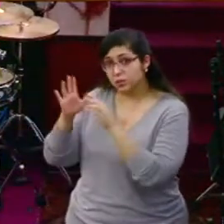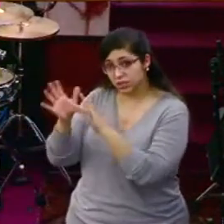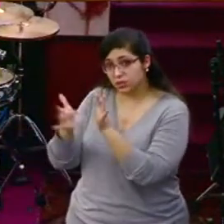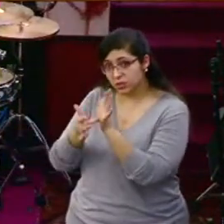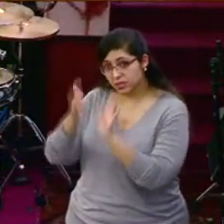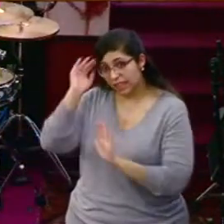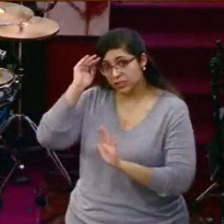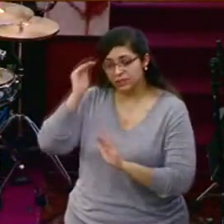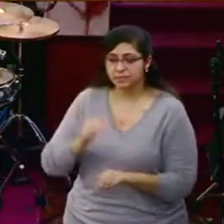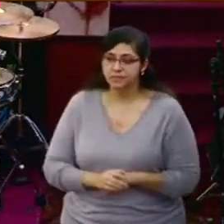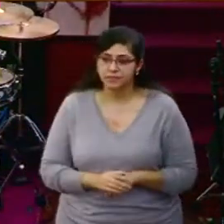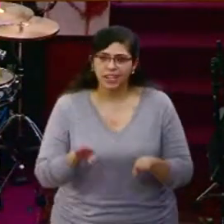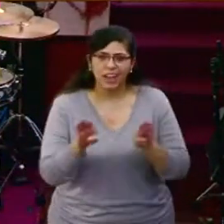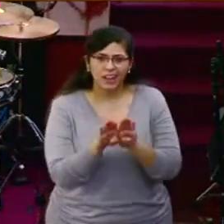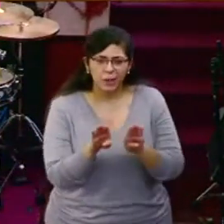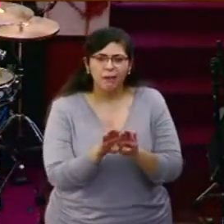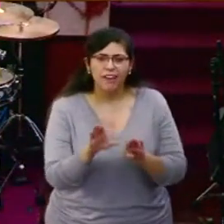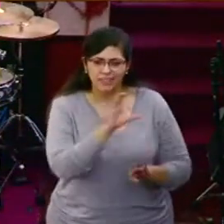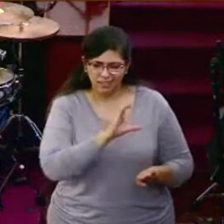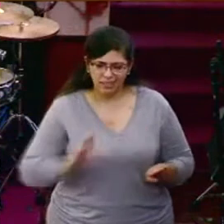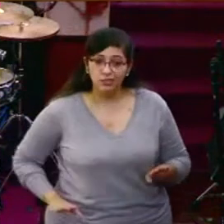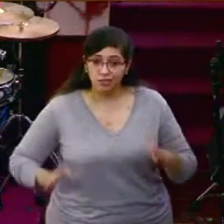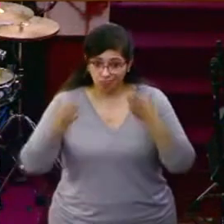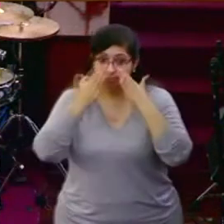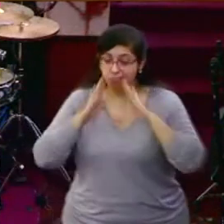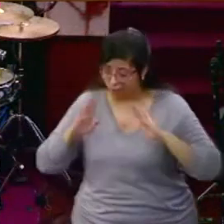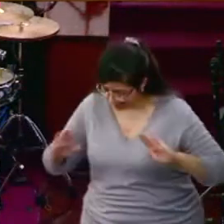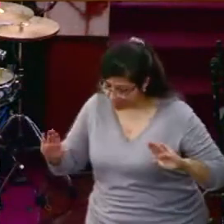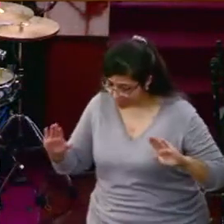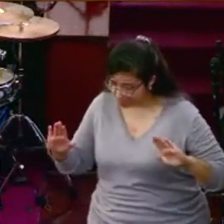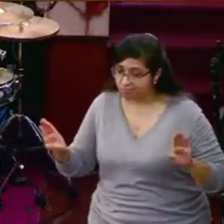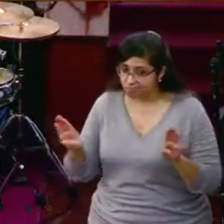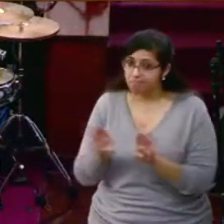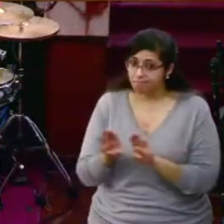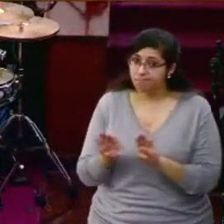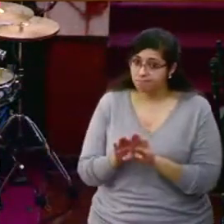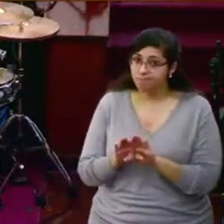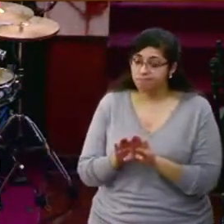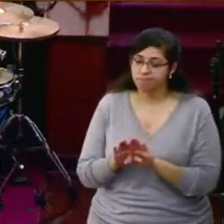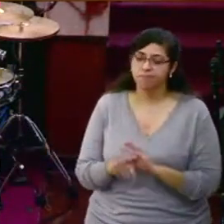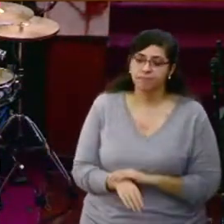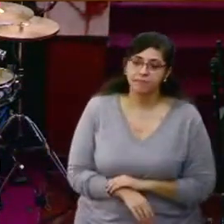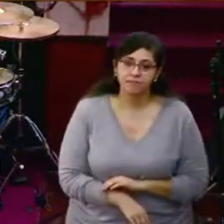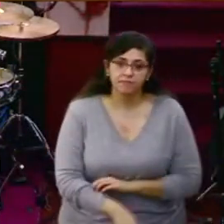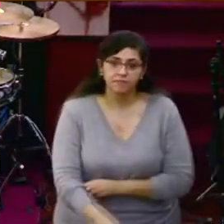cristo também foi humilhado e exaltado tá lá no capítulo 2 versículo 5 para frente tende em vós